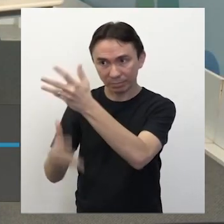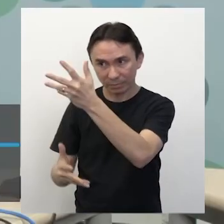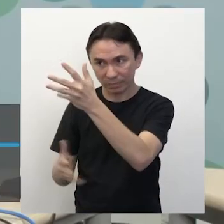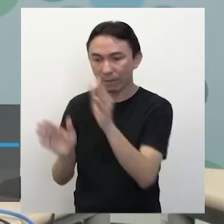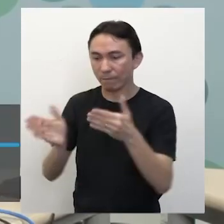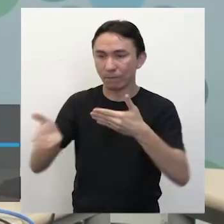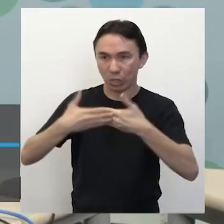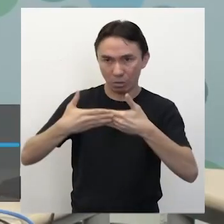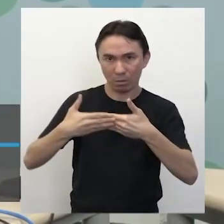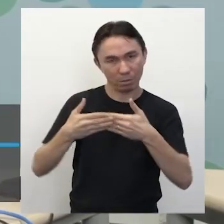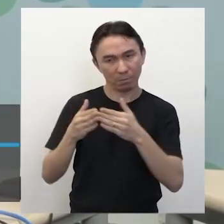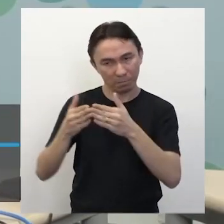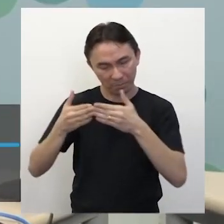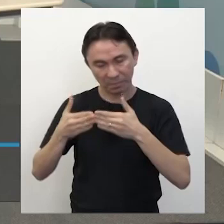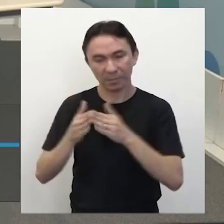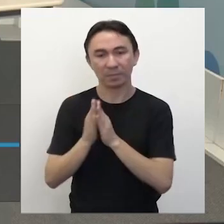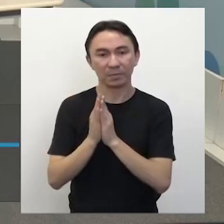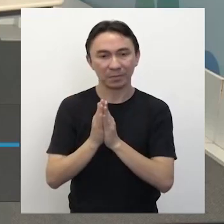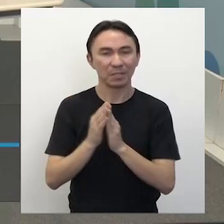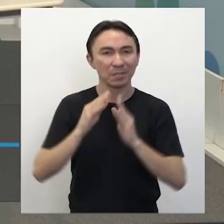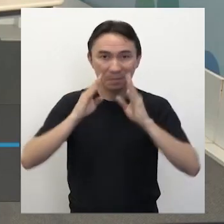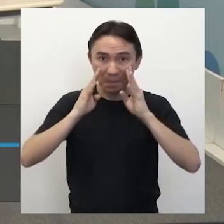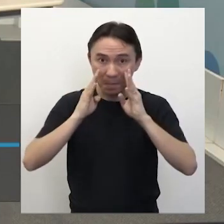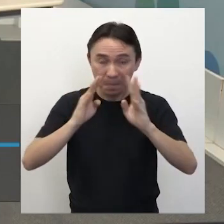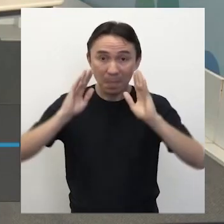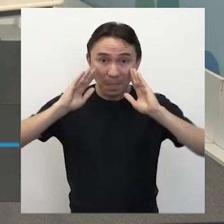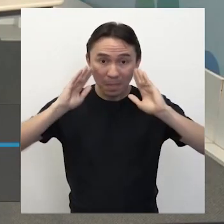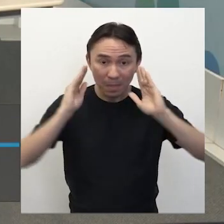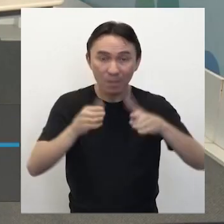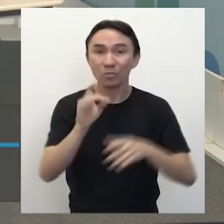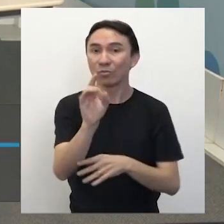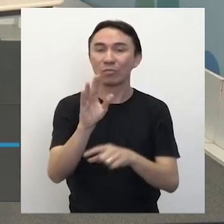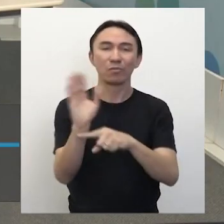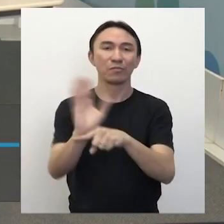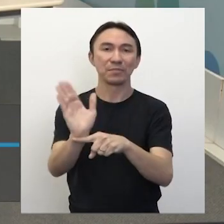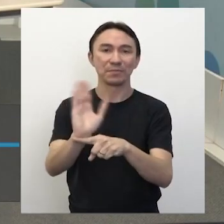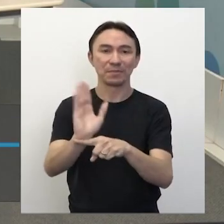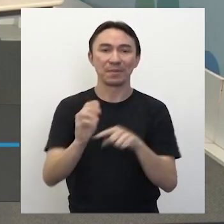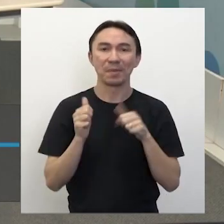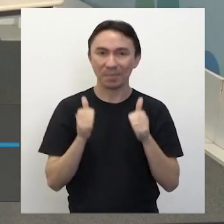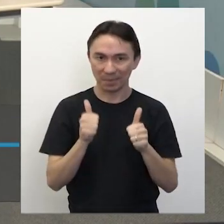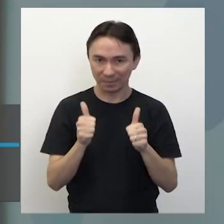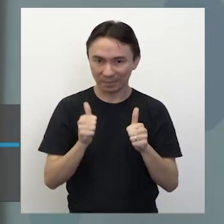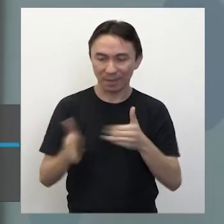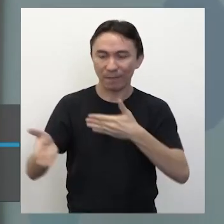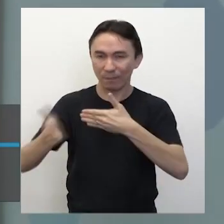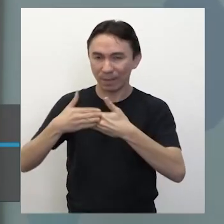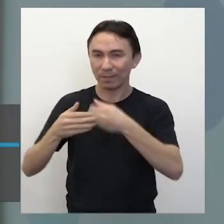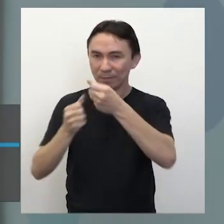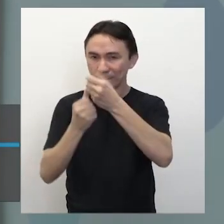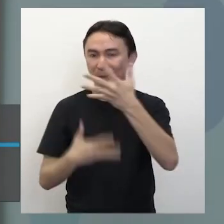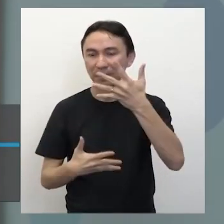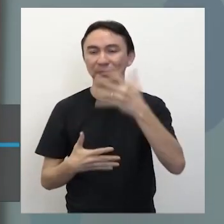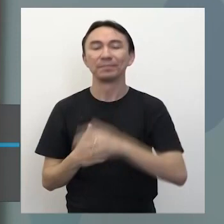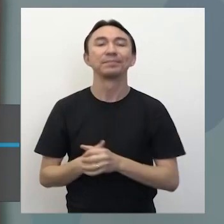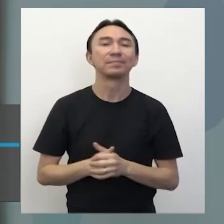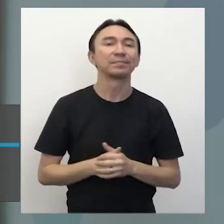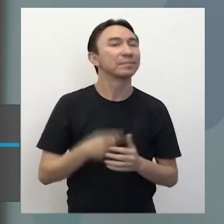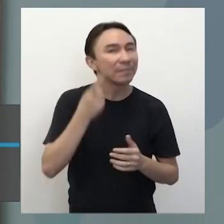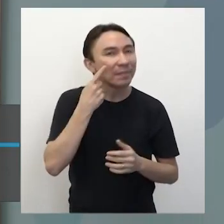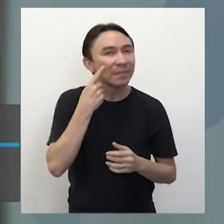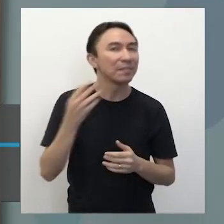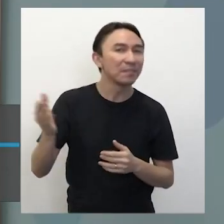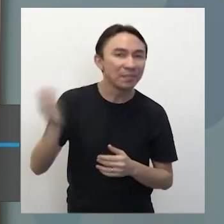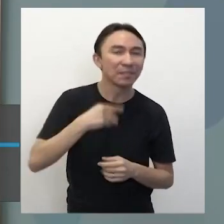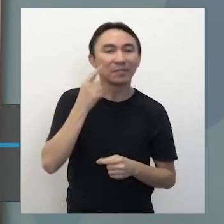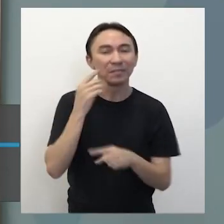está aberto. Isso, aí a gente se concentra no vídeo. Porque senão eles ficam conversando aqui. Isso, Presta não pode, atenção. vamos no vídeo. Mas estão assistindo sim. Então, vamos lá,